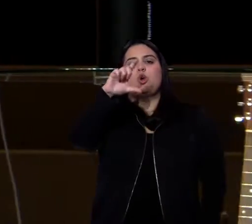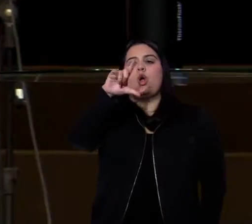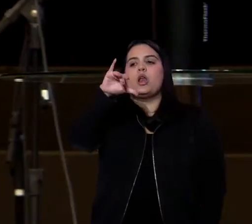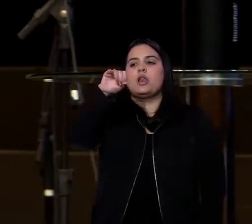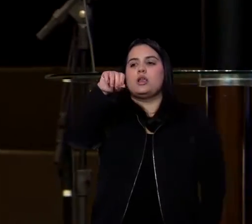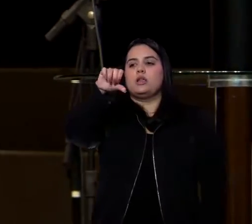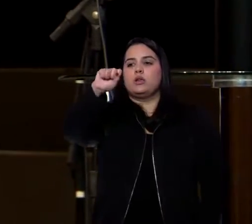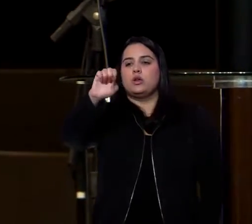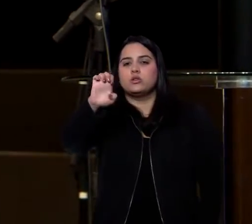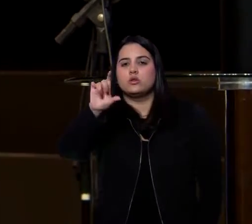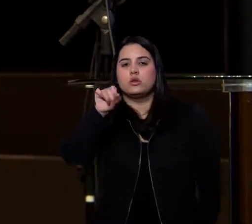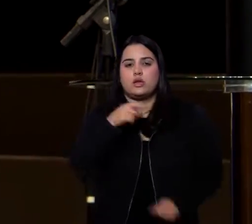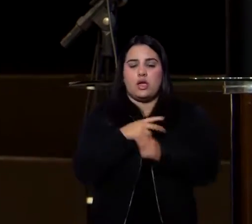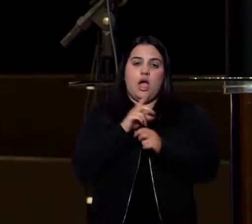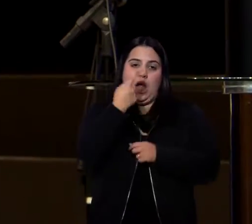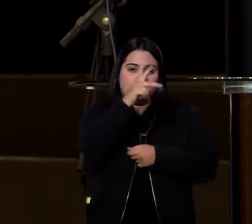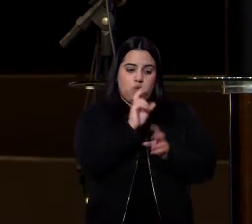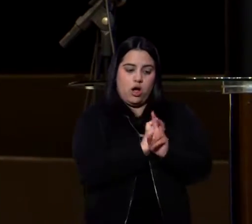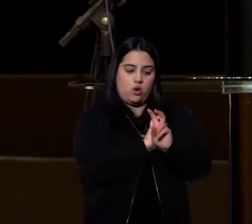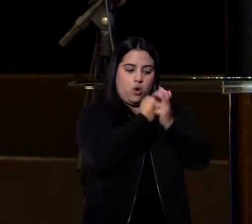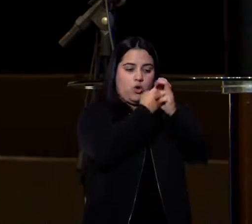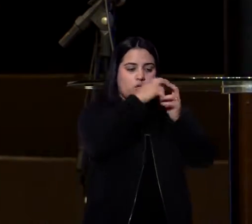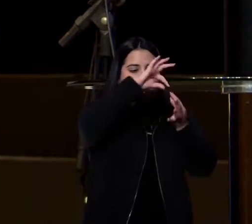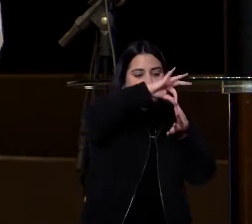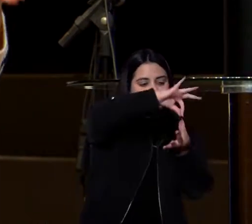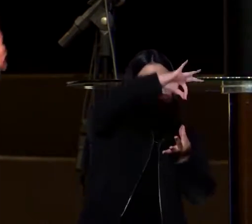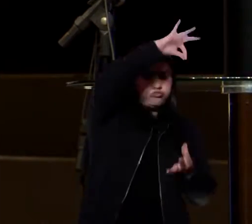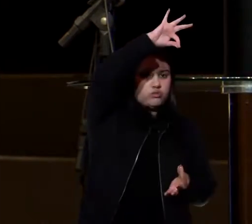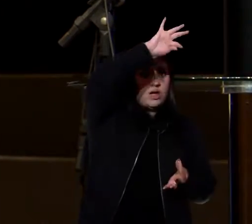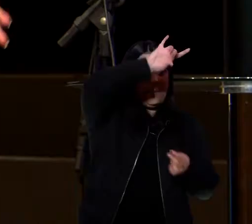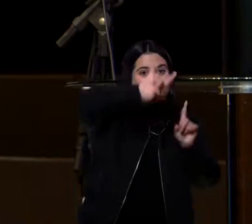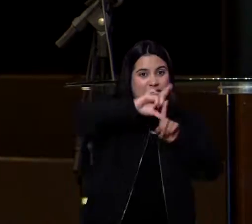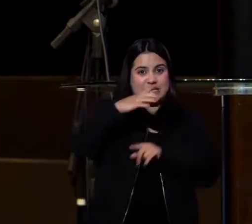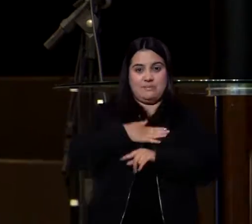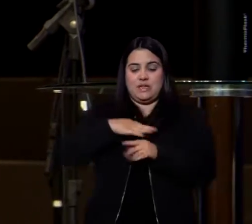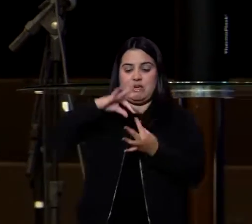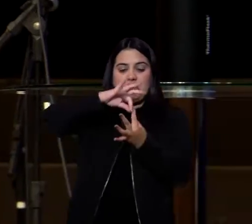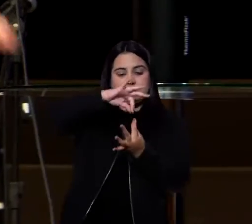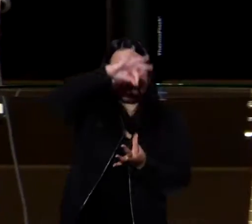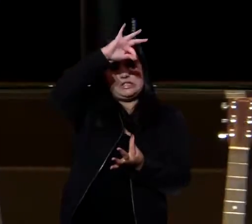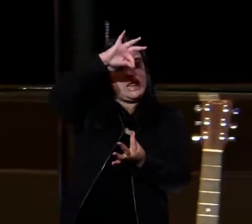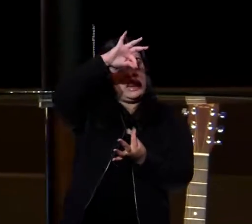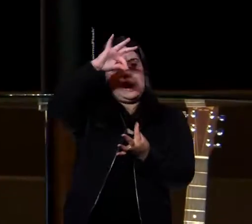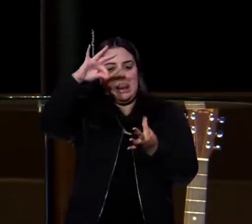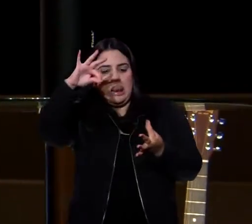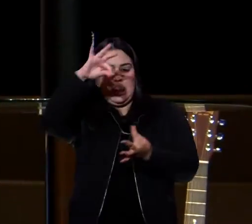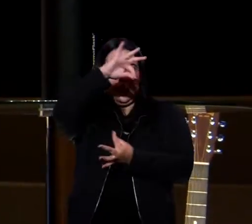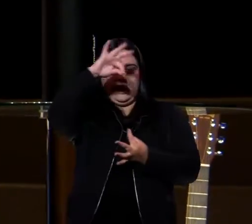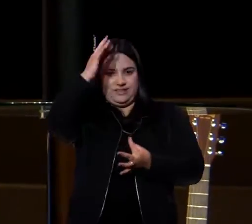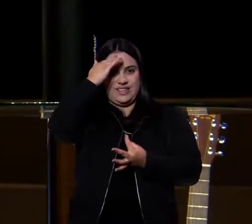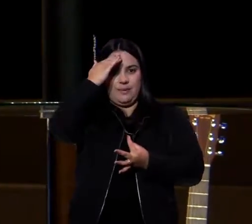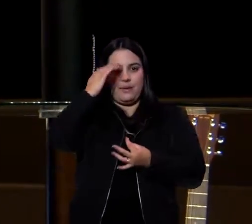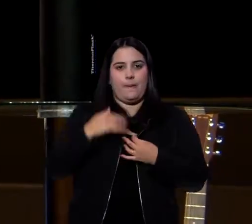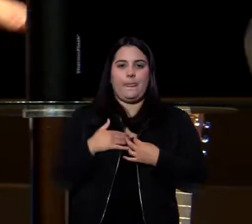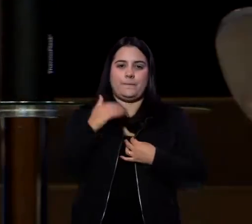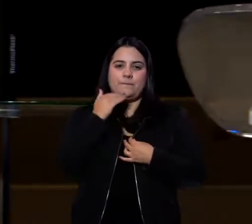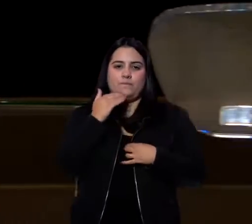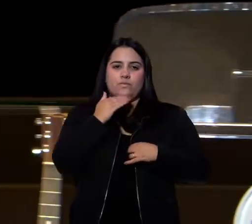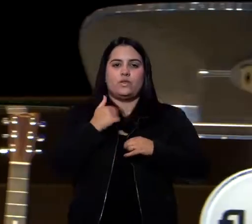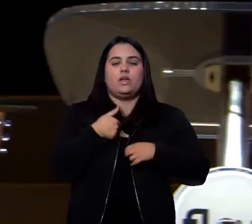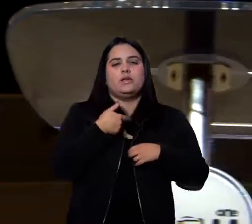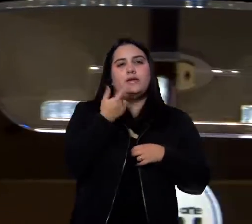coluna é reta, e a minha não era reta, a minha era bem torta. E daí, isso eu descobri em 2018, assim, mas fui